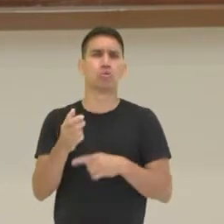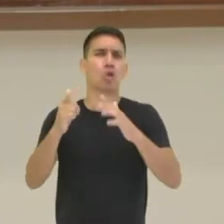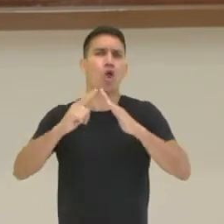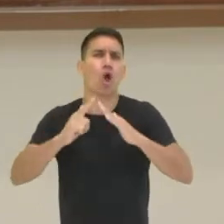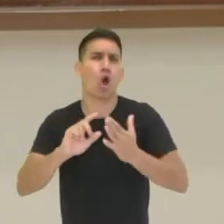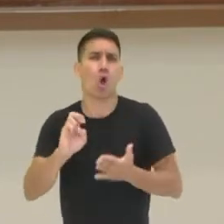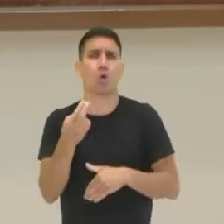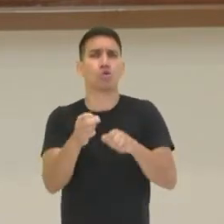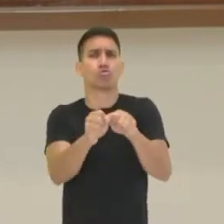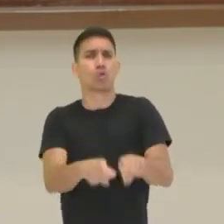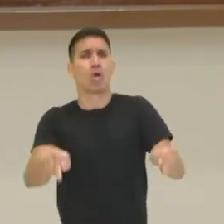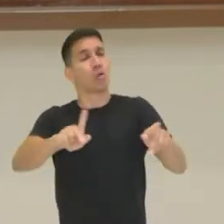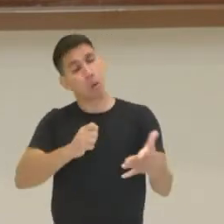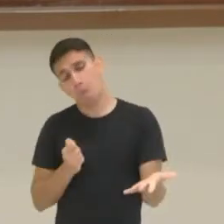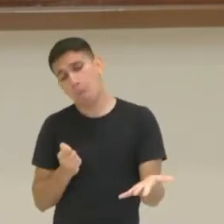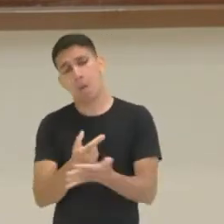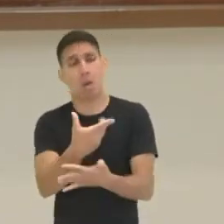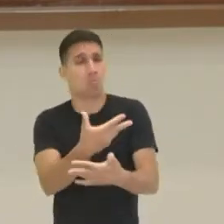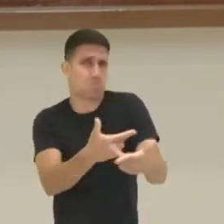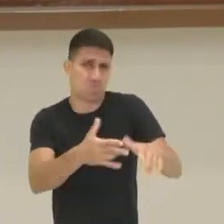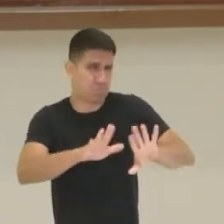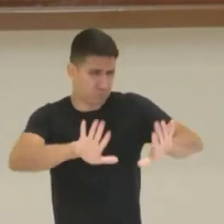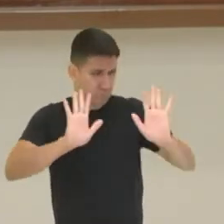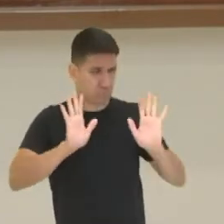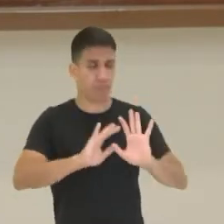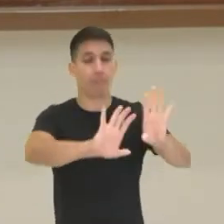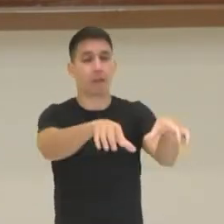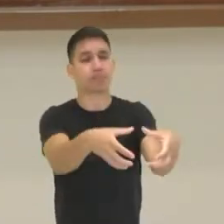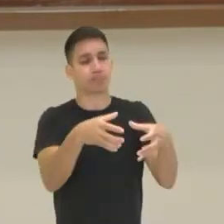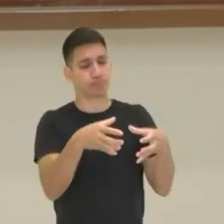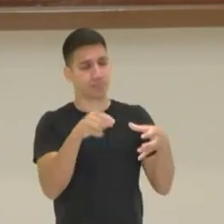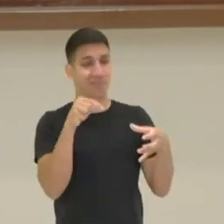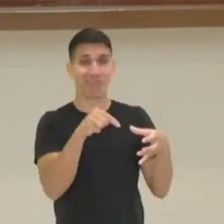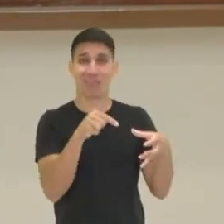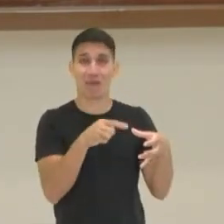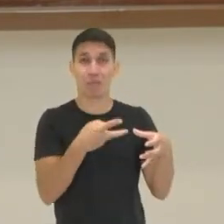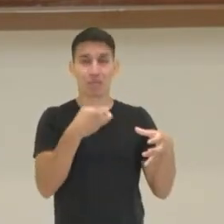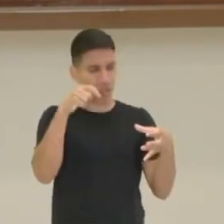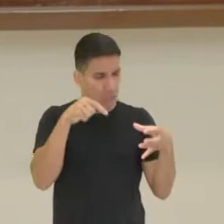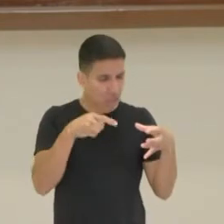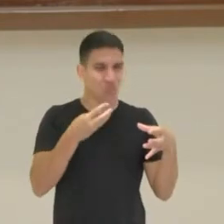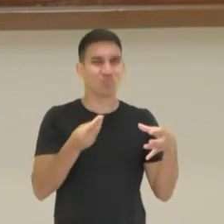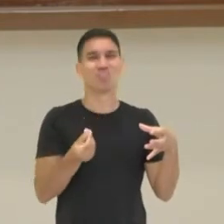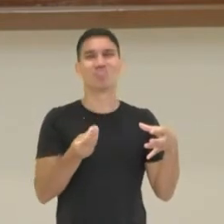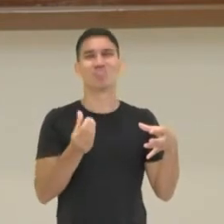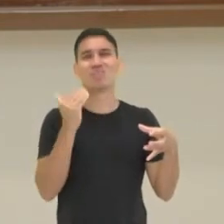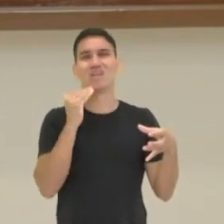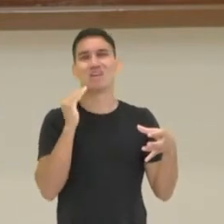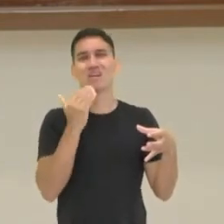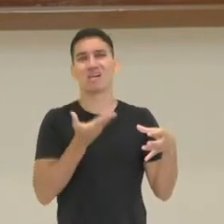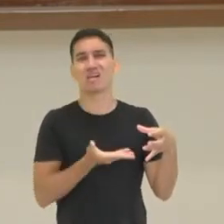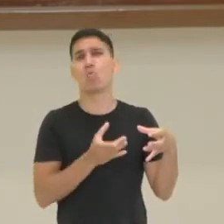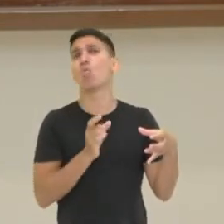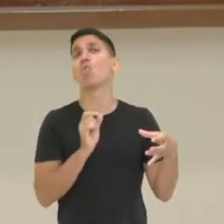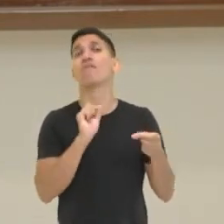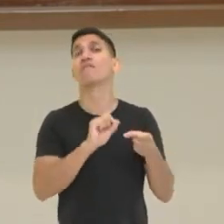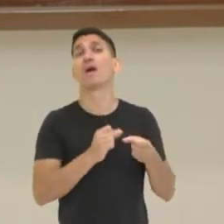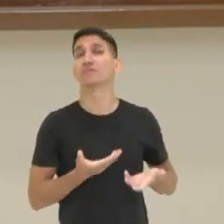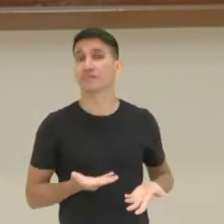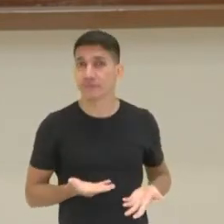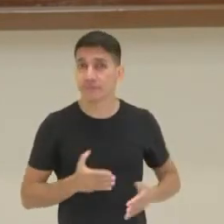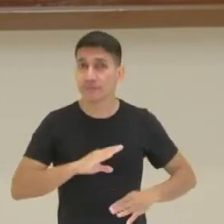center e compraram um determinado produto. E aí, de repente, percebe que esse produto apresenta um defeito. O que fazer diante